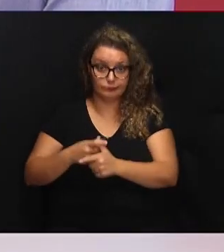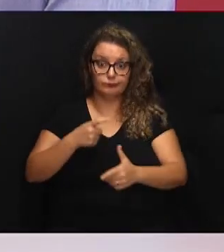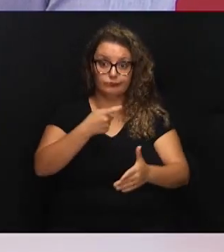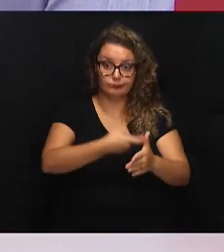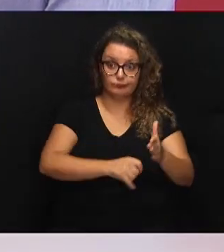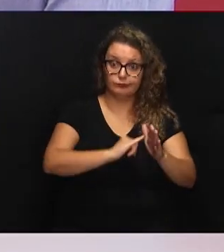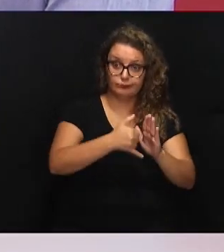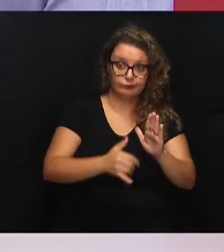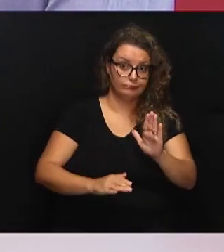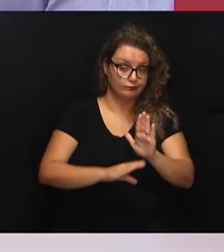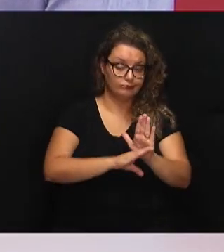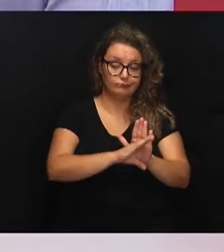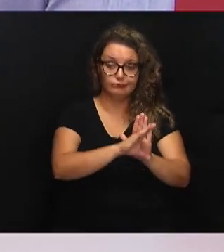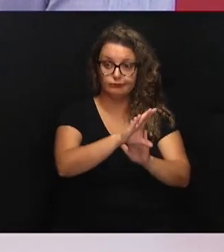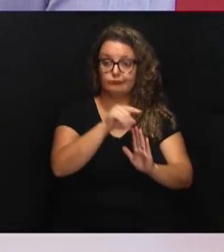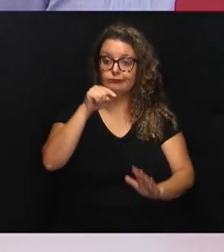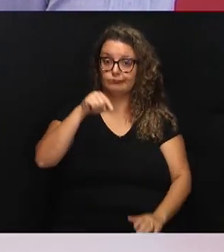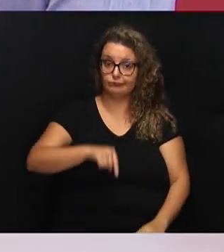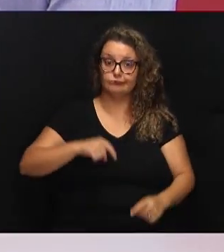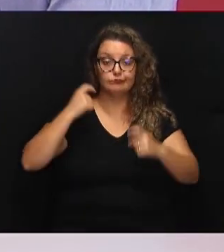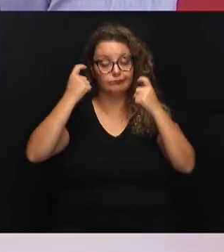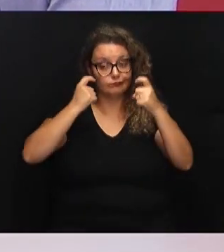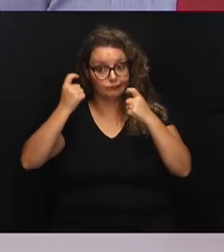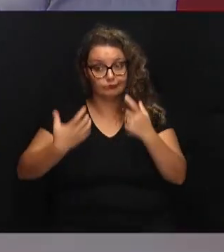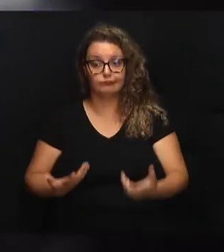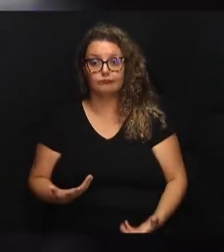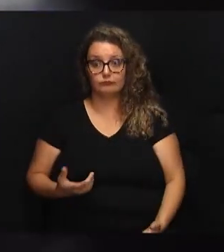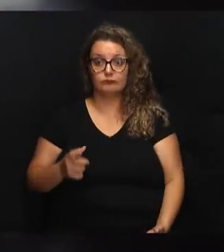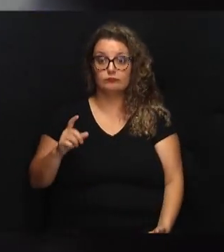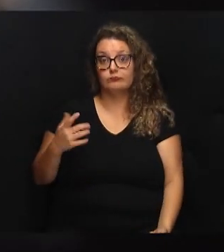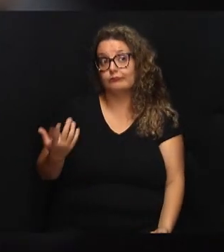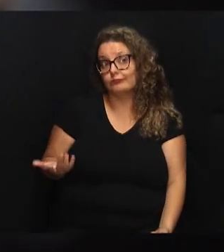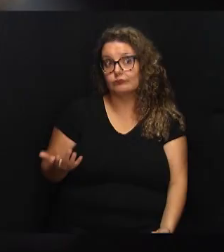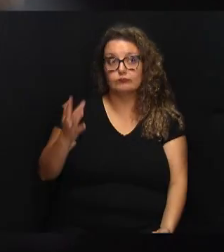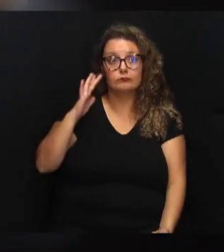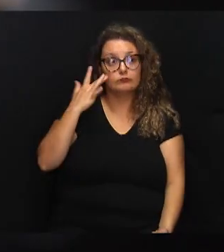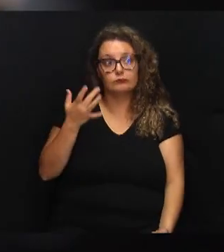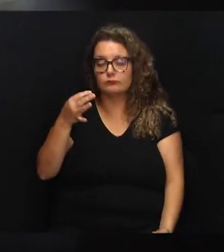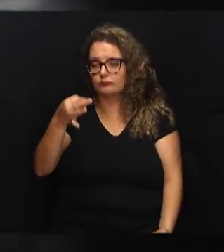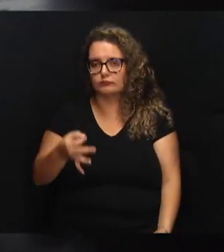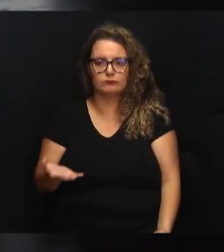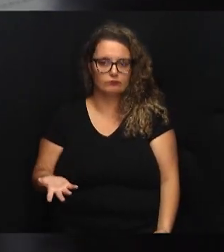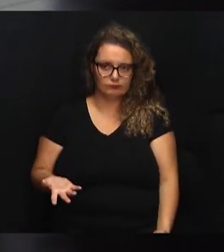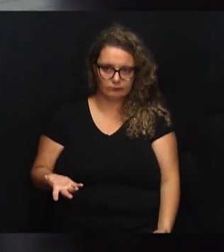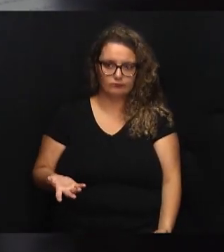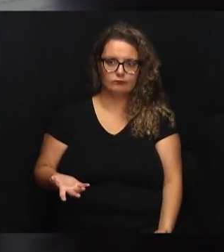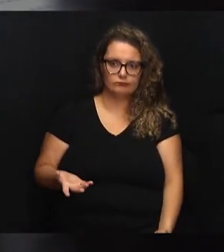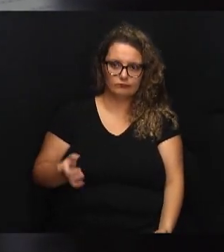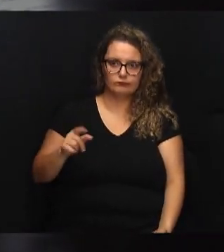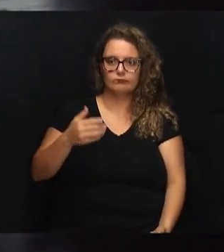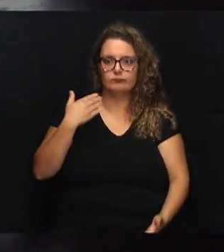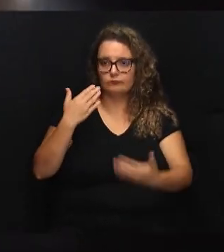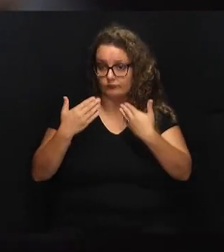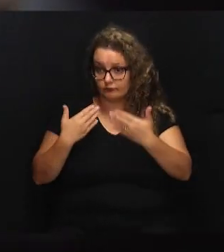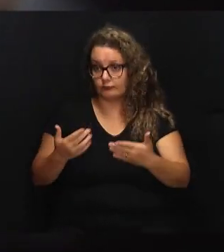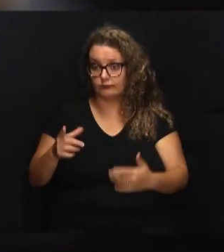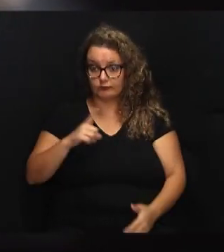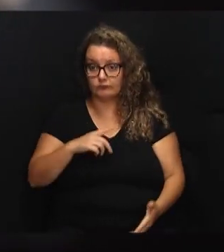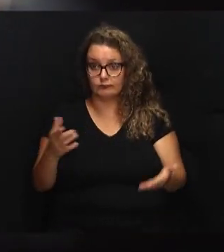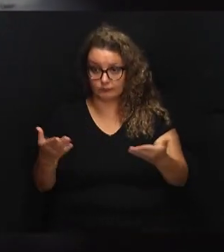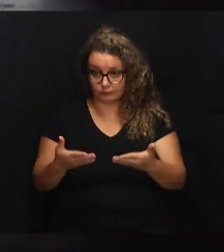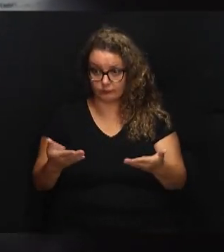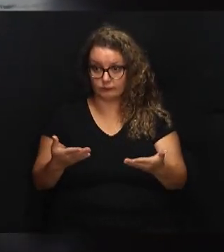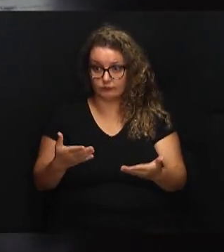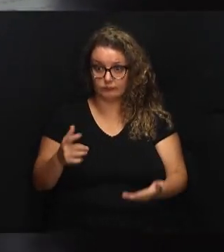está crescendo. E aí esse é um cenário preocupante. Agora, é muito imprevisível, né? Então essa conversa que a gente está tendo com o